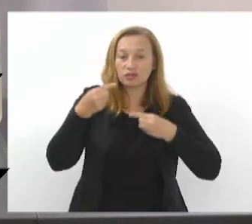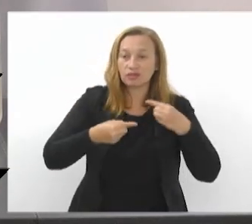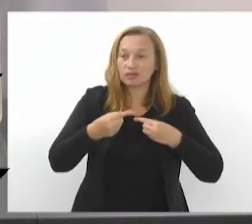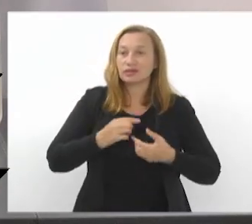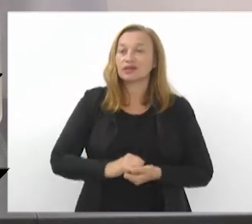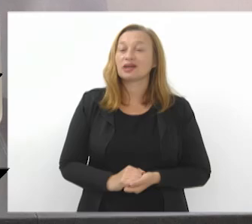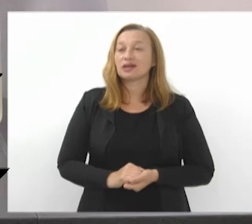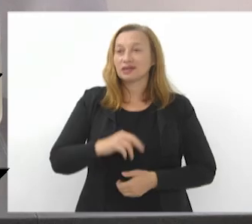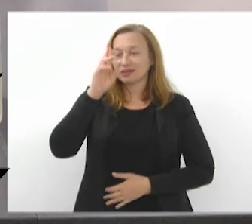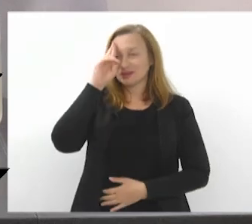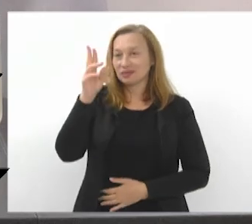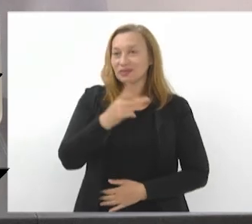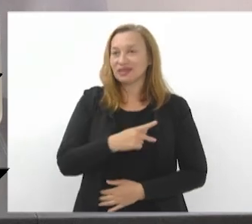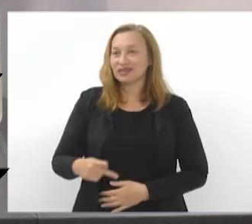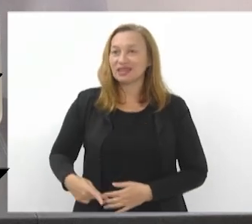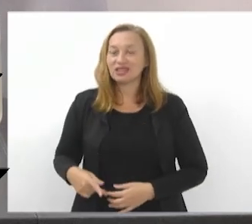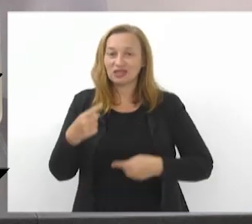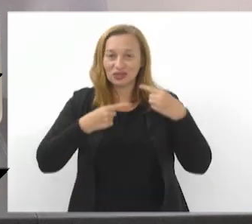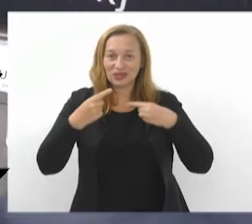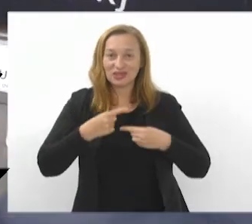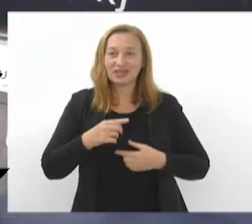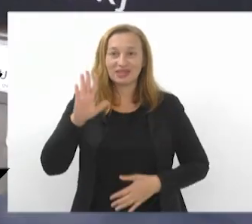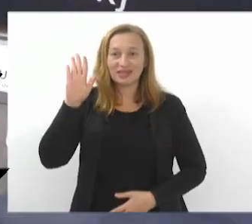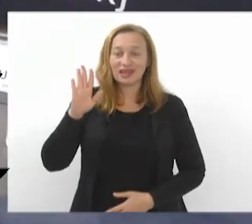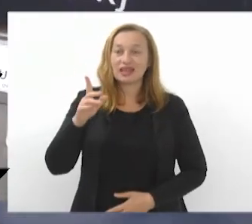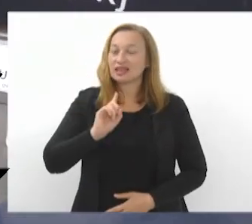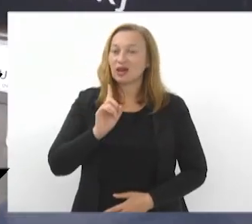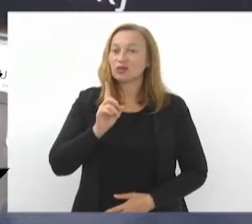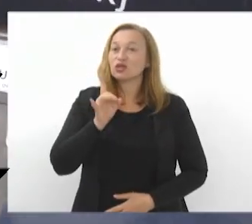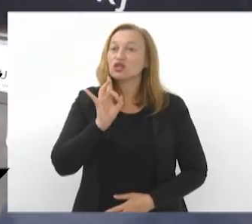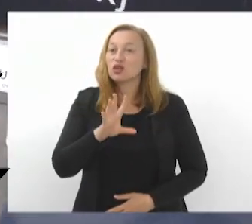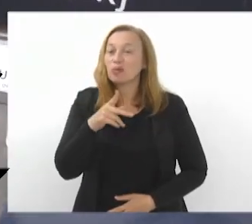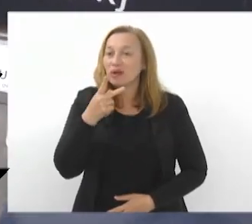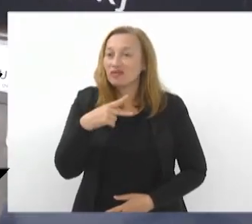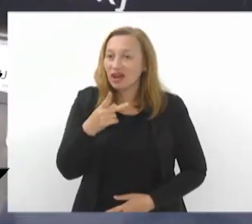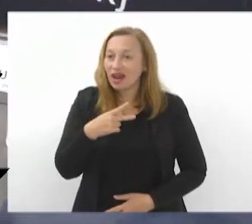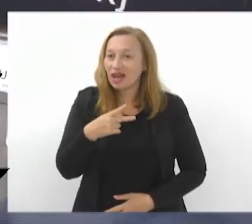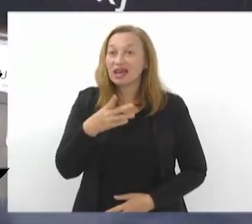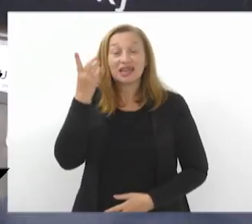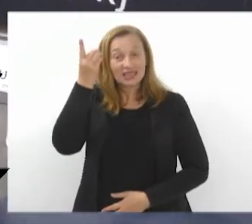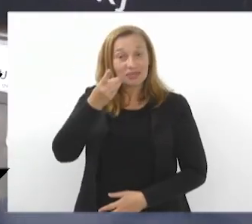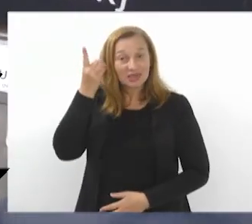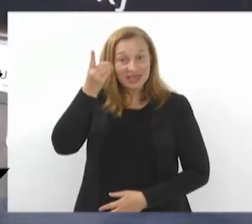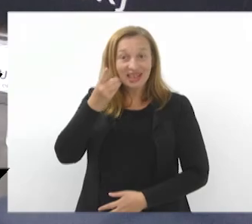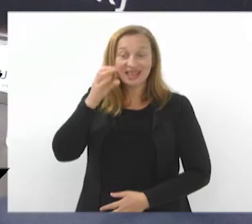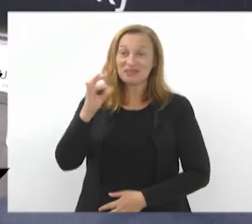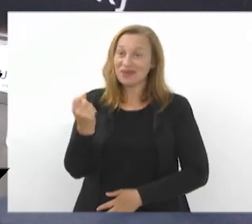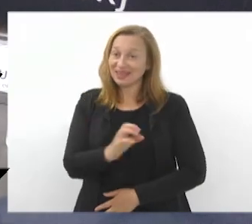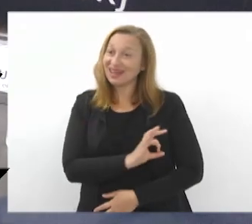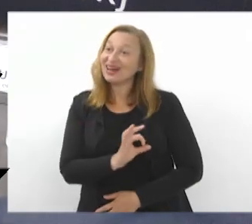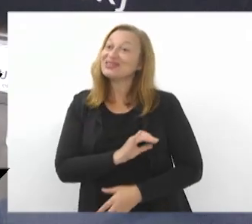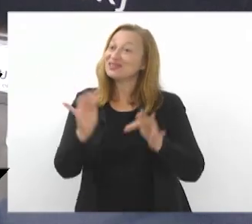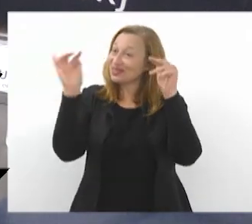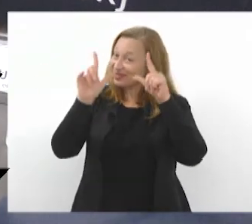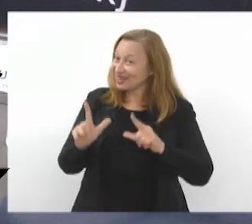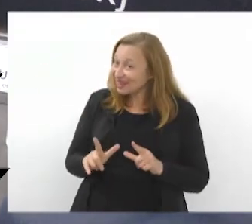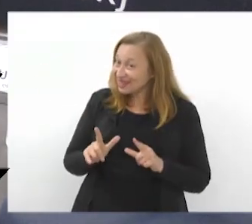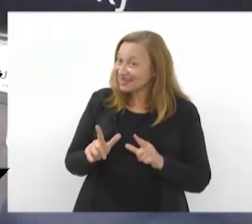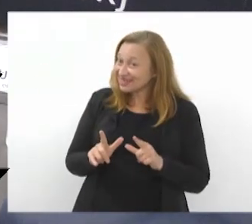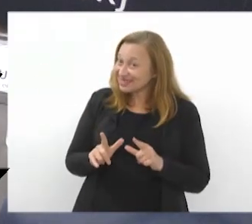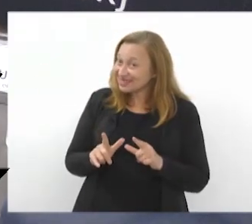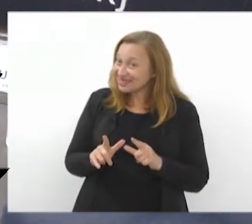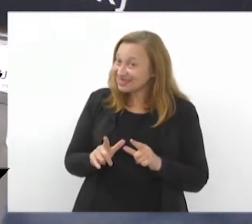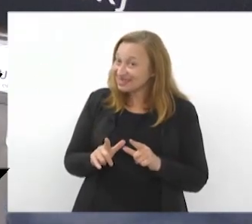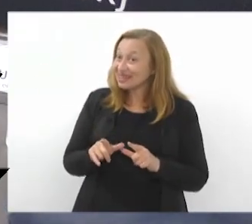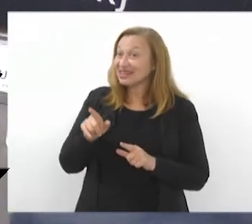Senhor presidente. Para discutir, deputado Luiz Paulo. Não, só para dizer que a deputada Marta Rocha foi muito feliz nesse